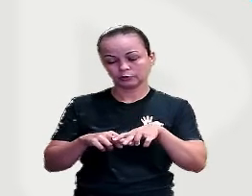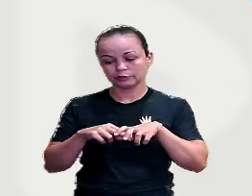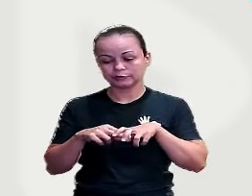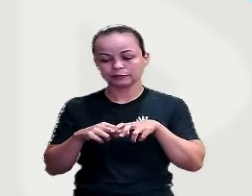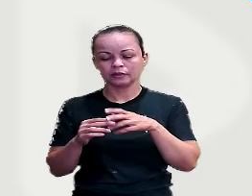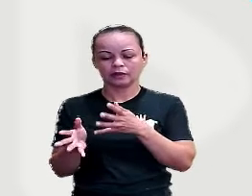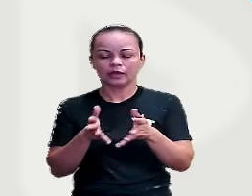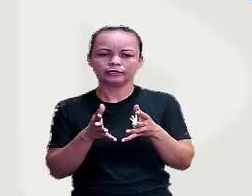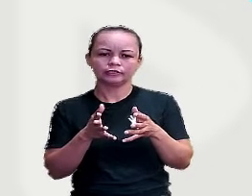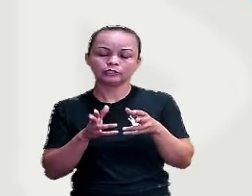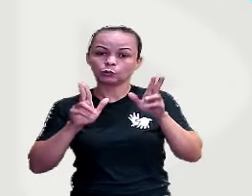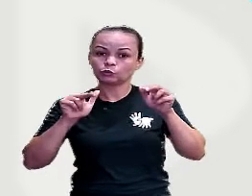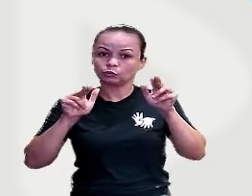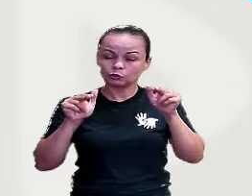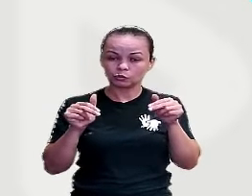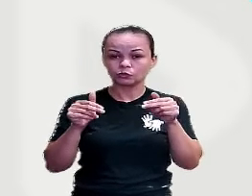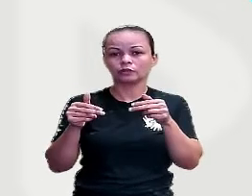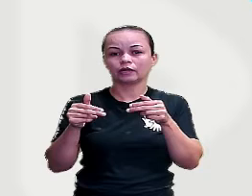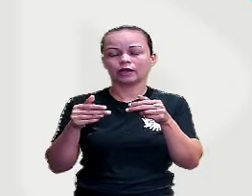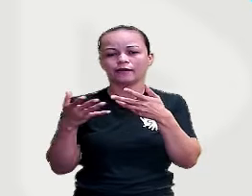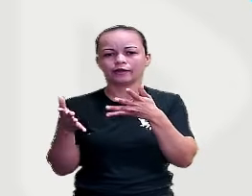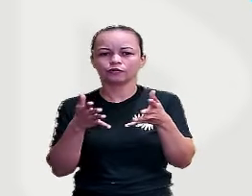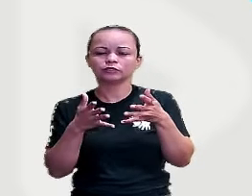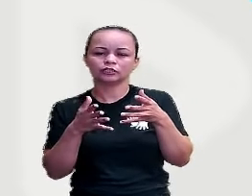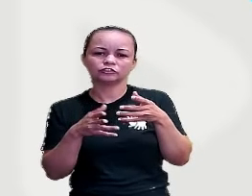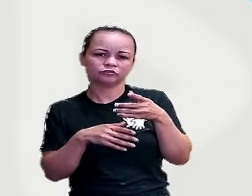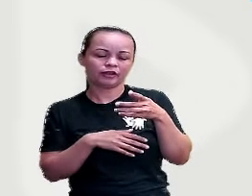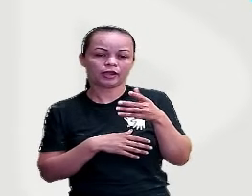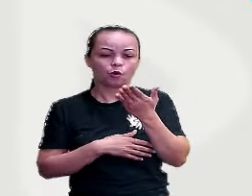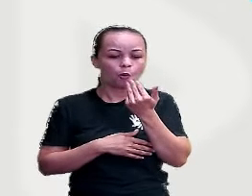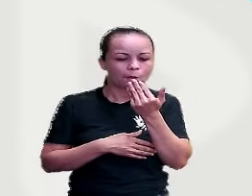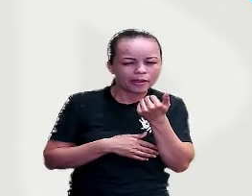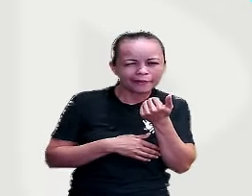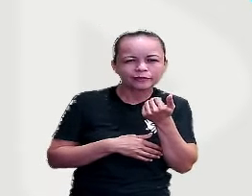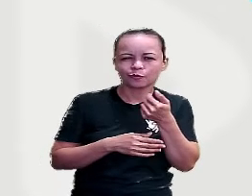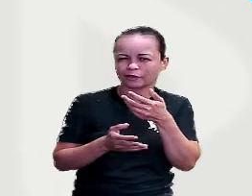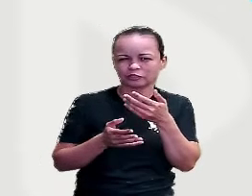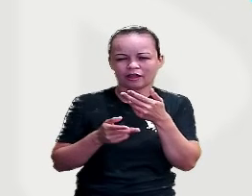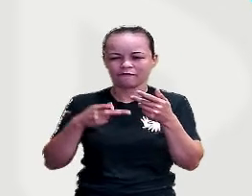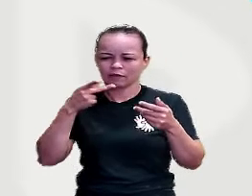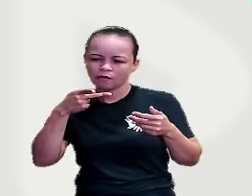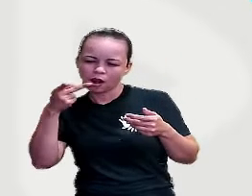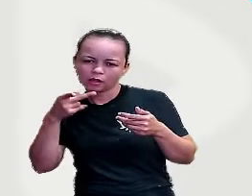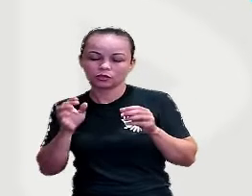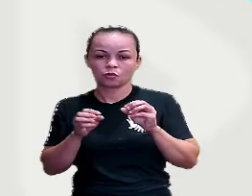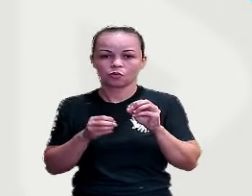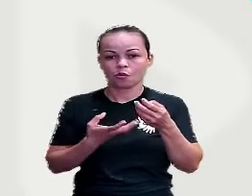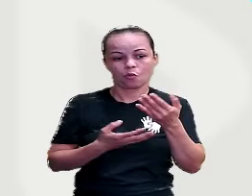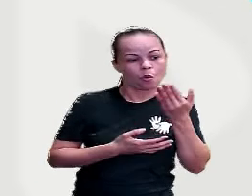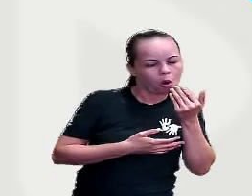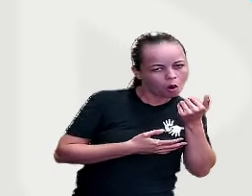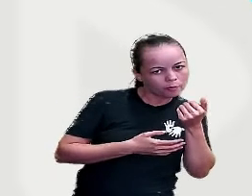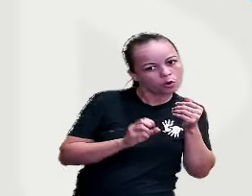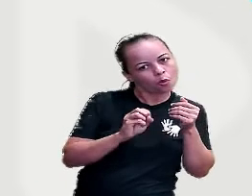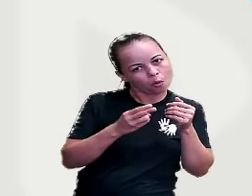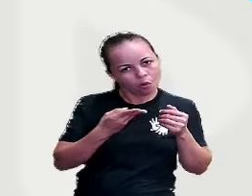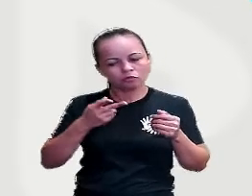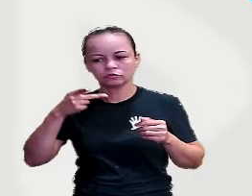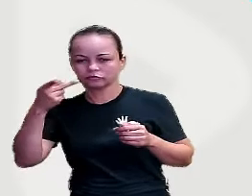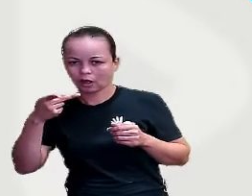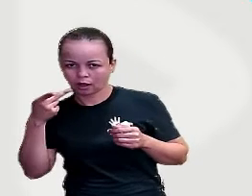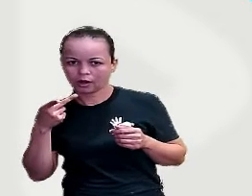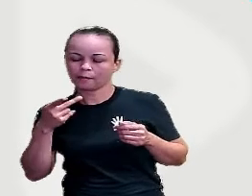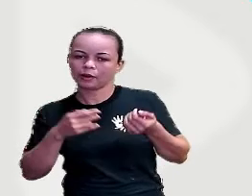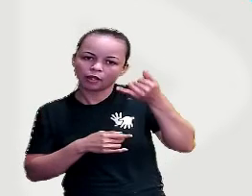da gente nunca, jamais, se alimentar quando a gente estiver comendo, falando, A gente ou come ou fala, tá certo? Para justamente a